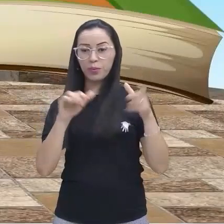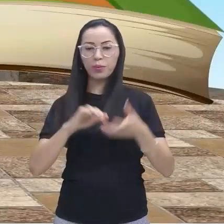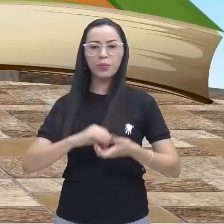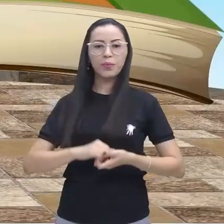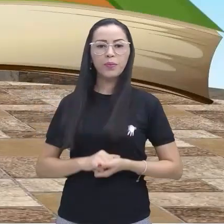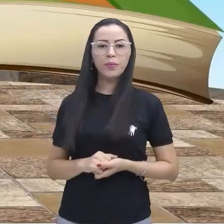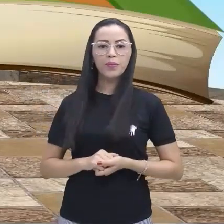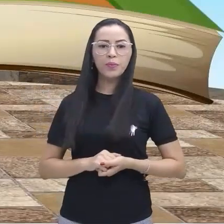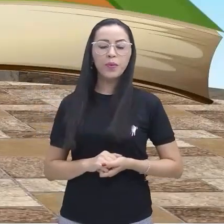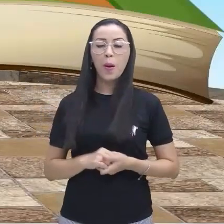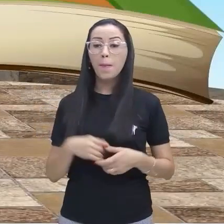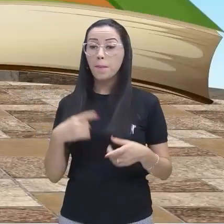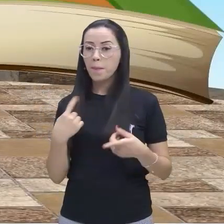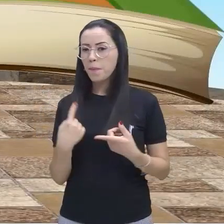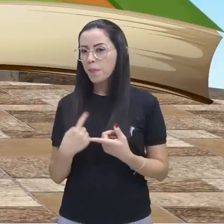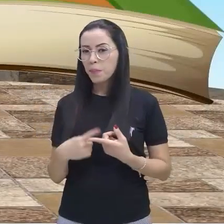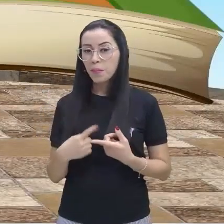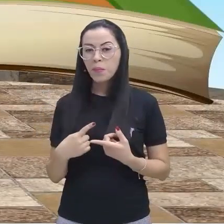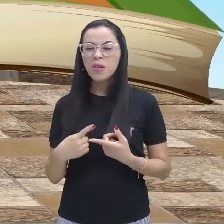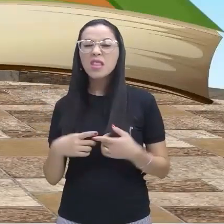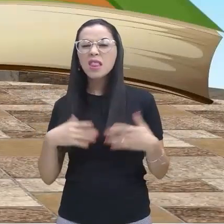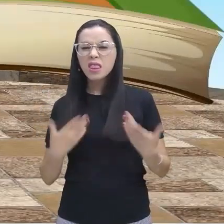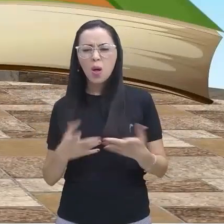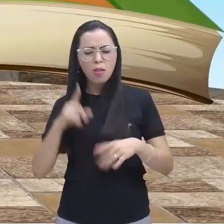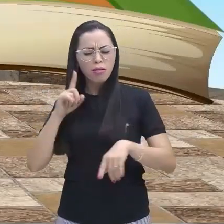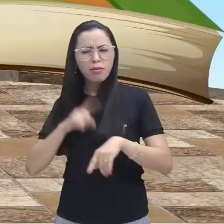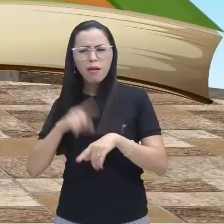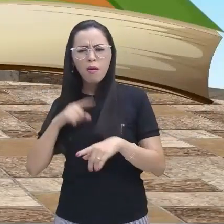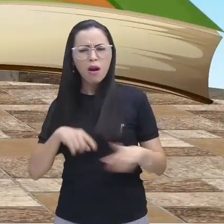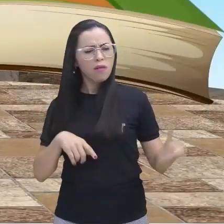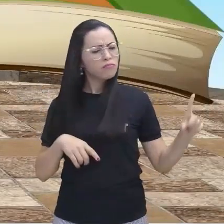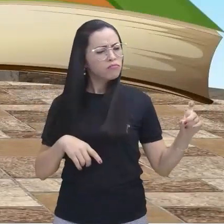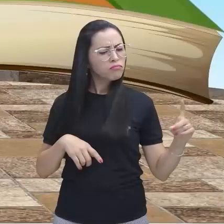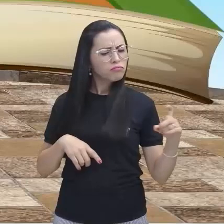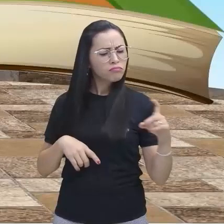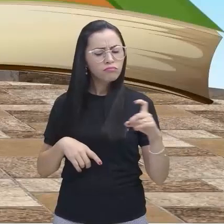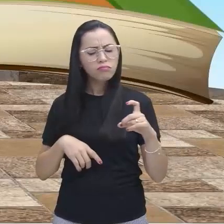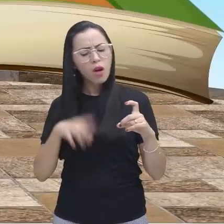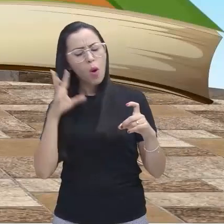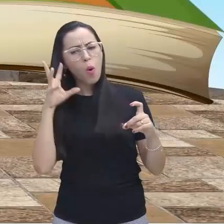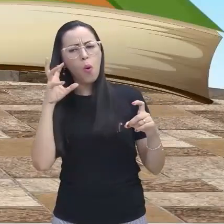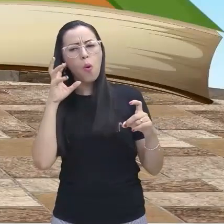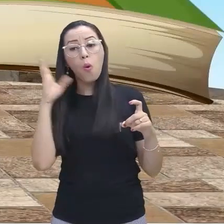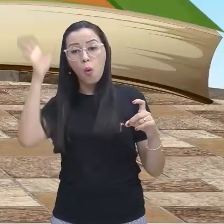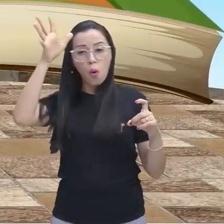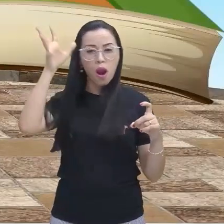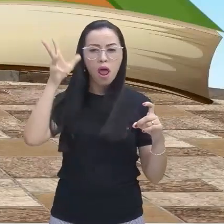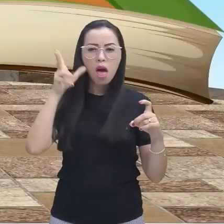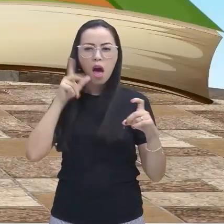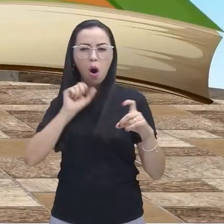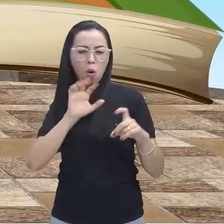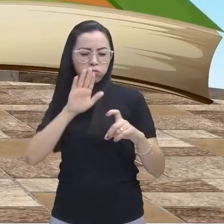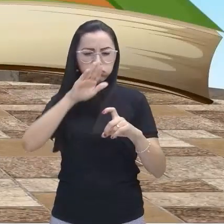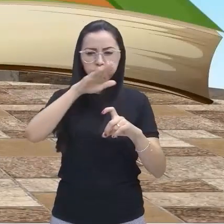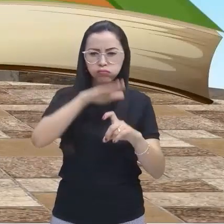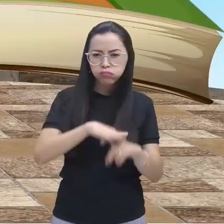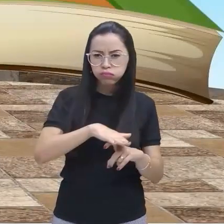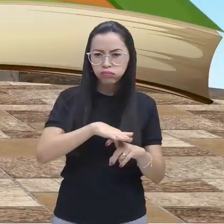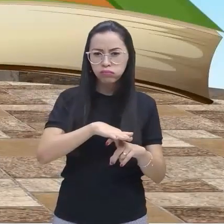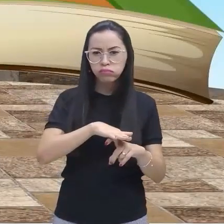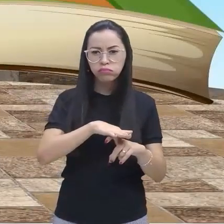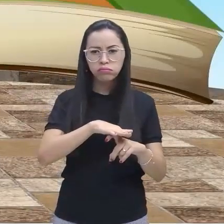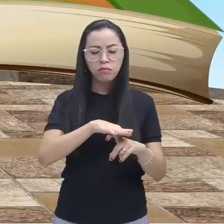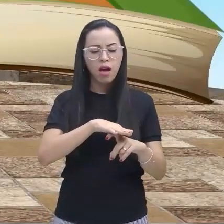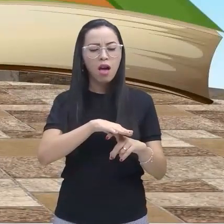pôs a pata em cima do ratinho, abriu a sua